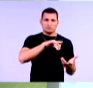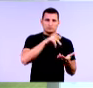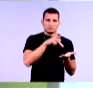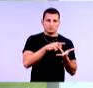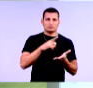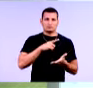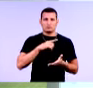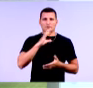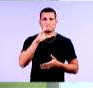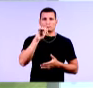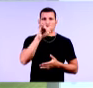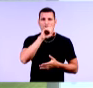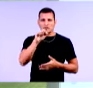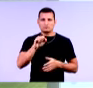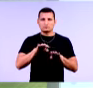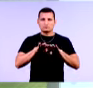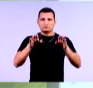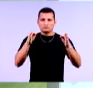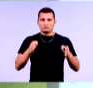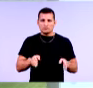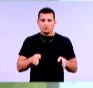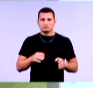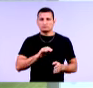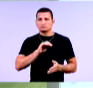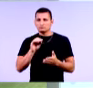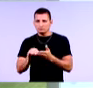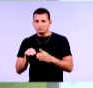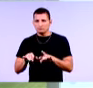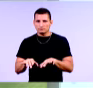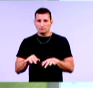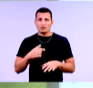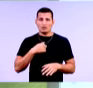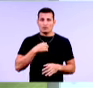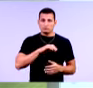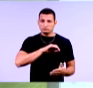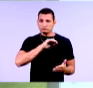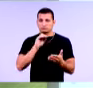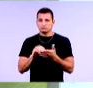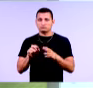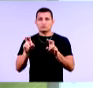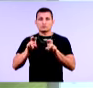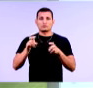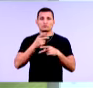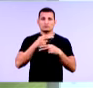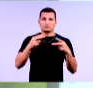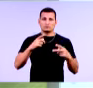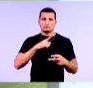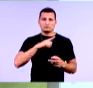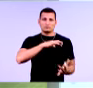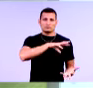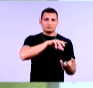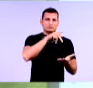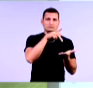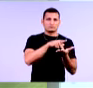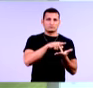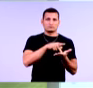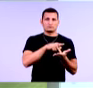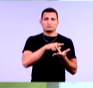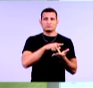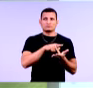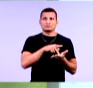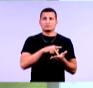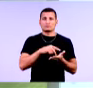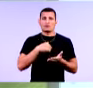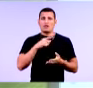classe chamada mesa. Né? Eu estou classificando para o computador coisas, objetos que existem no mundo real. E é por isso